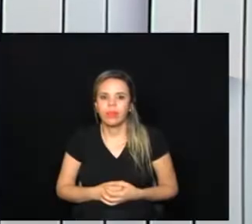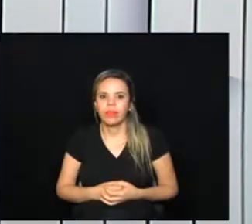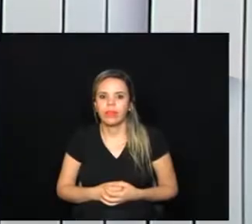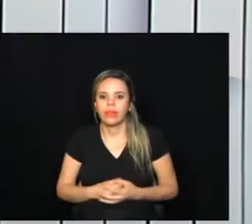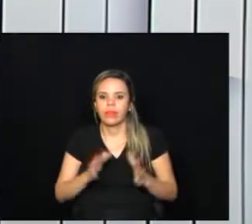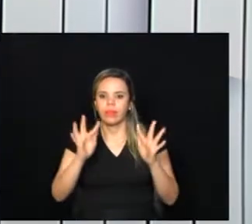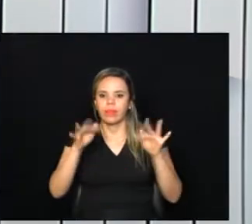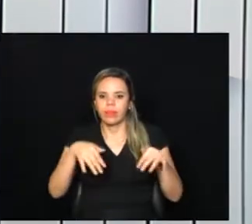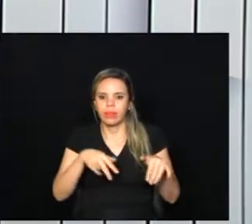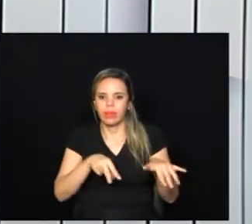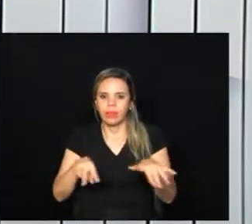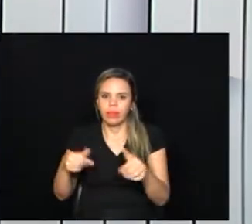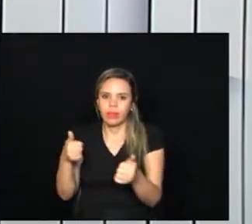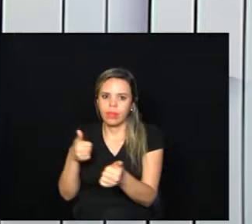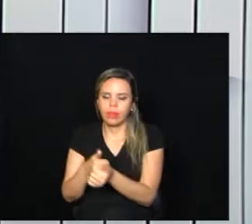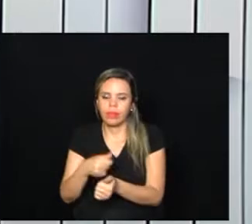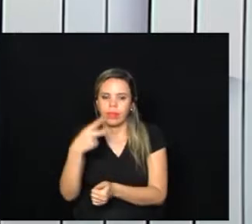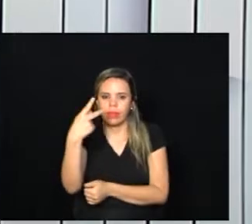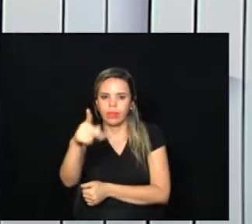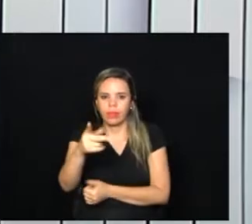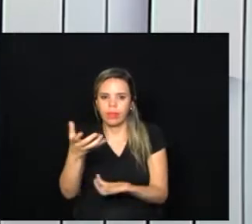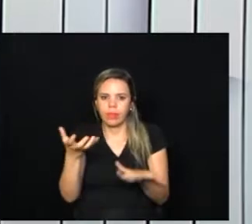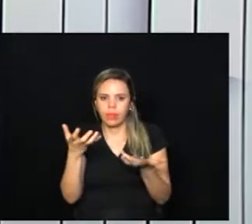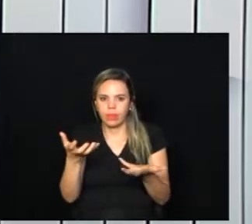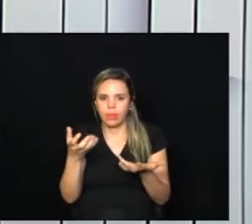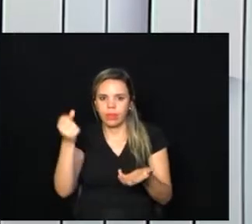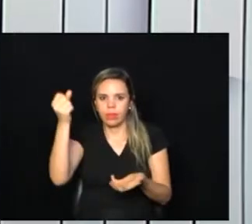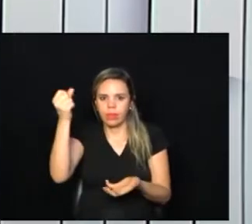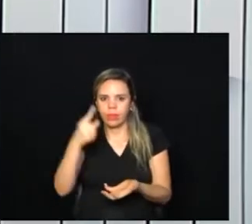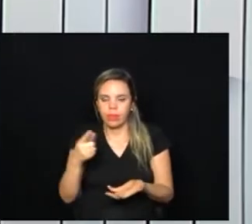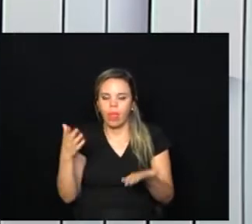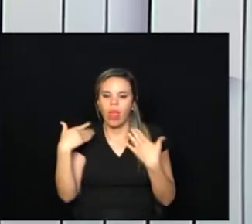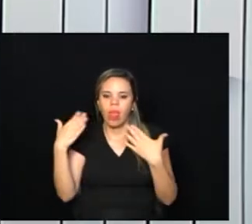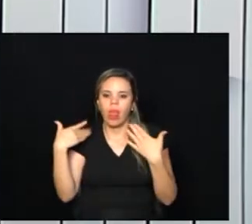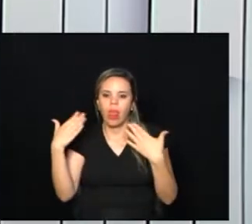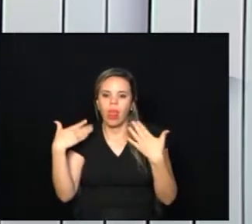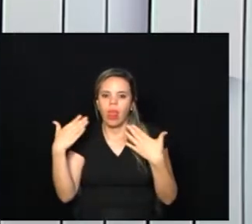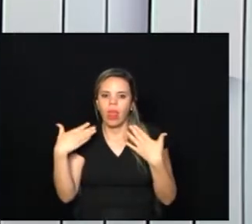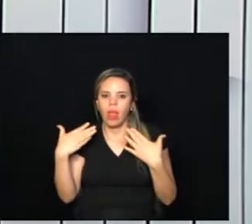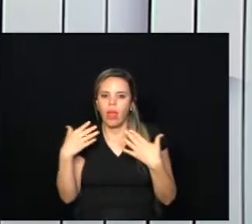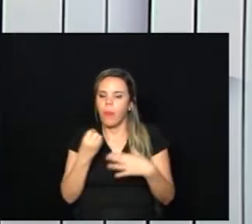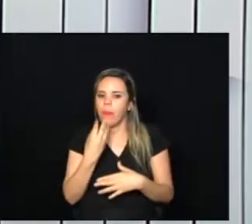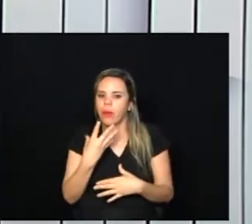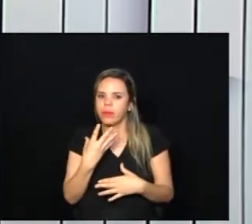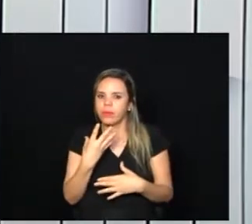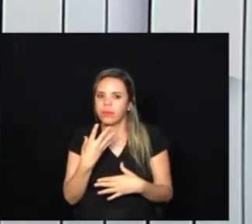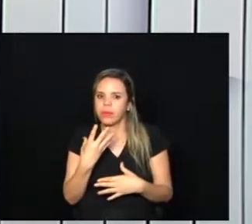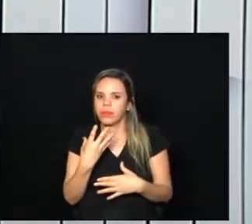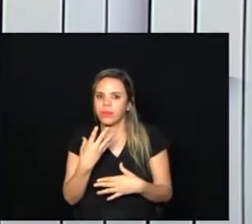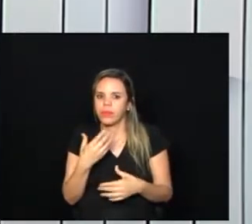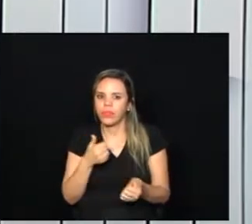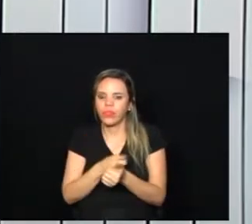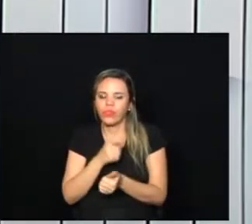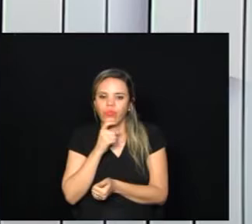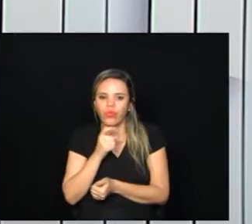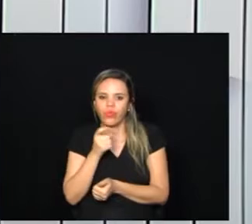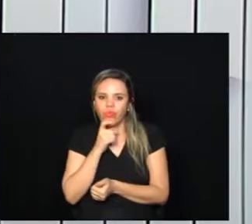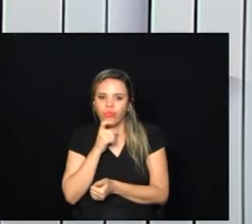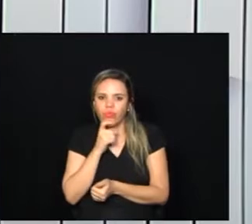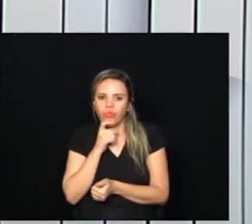Fim de semana chegando e para você que quer sol e calor, a notícia é boa, viu? Porque a frente fria que